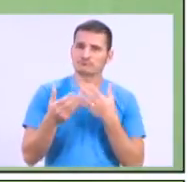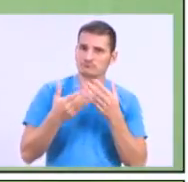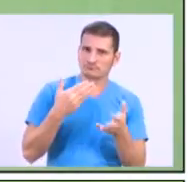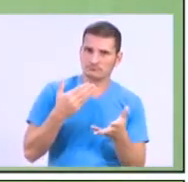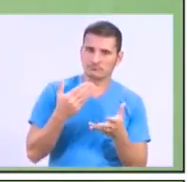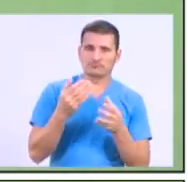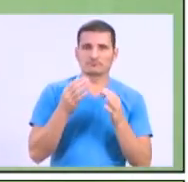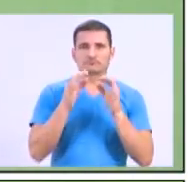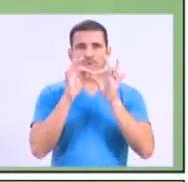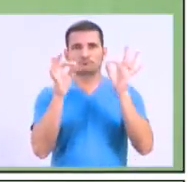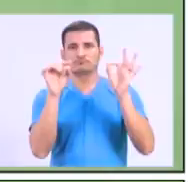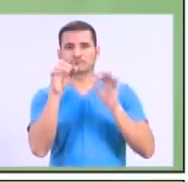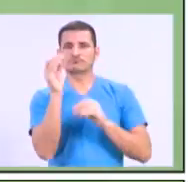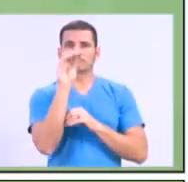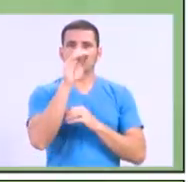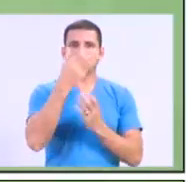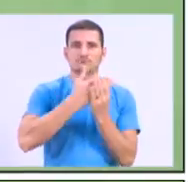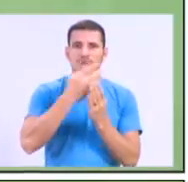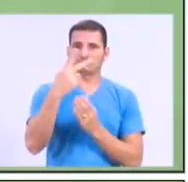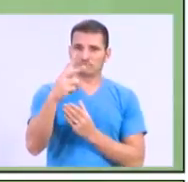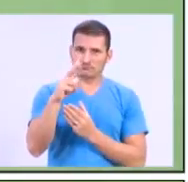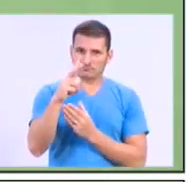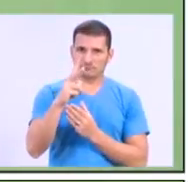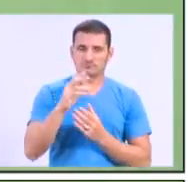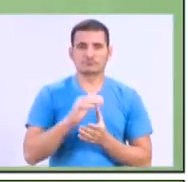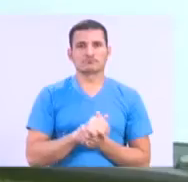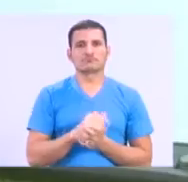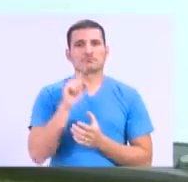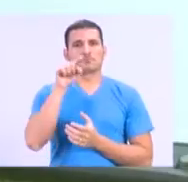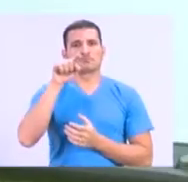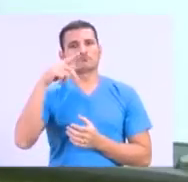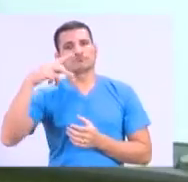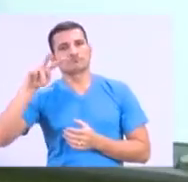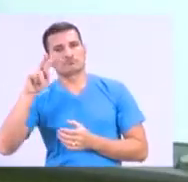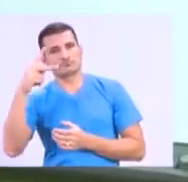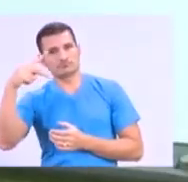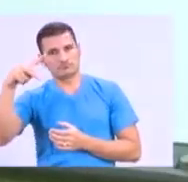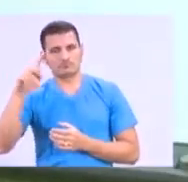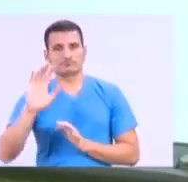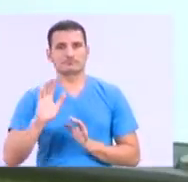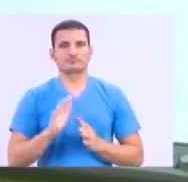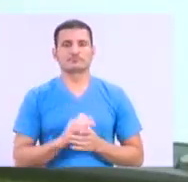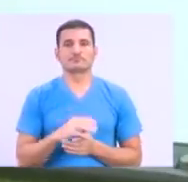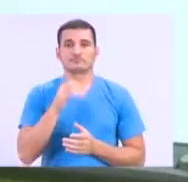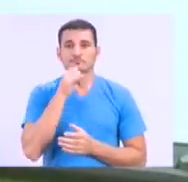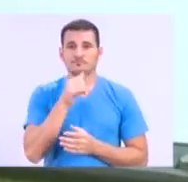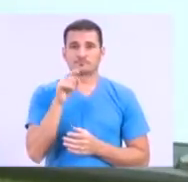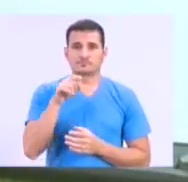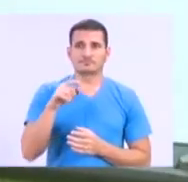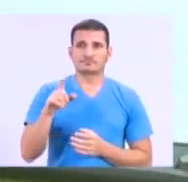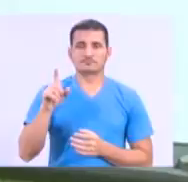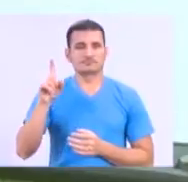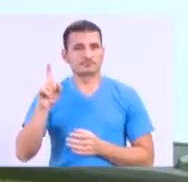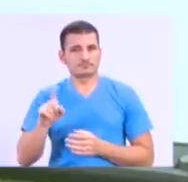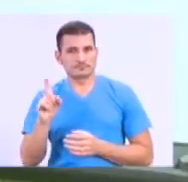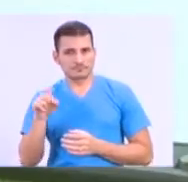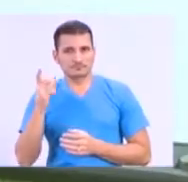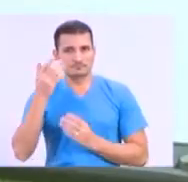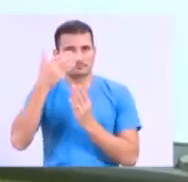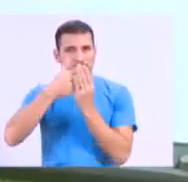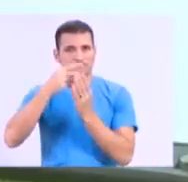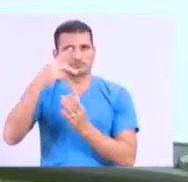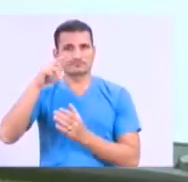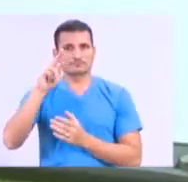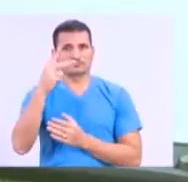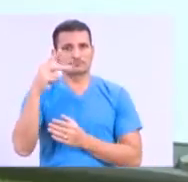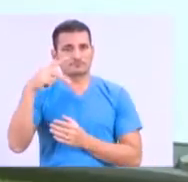vocês vão dar aí para o arquivo de vocês e a extensão .php. Se vocês derem 2 cliques no arquivo PHP que vocês